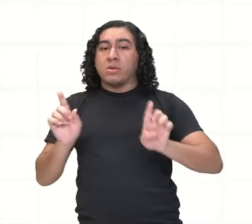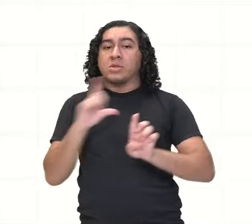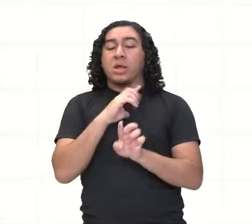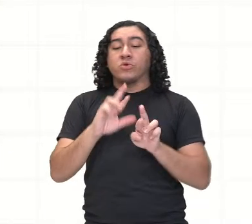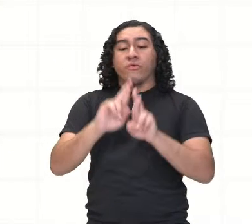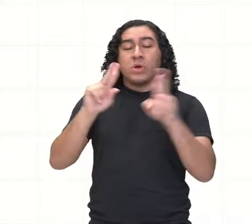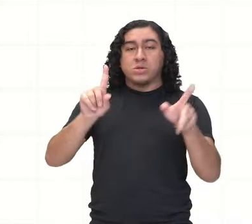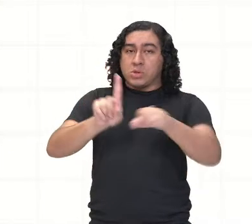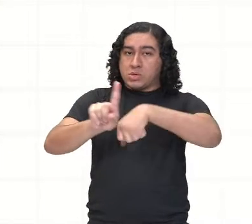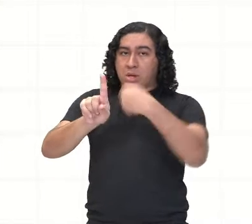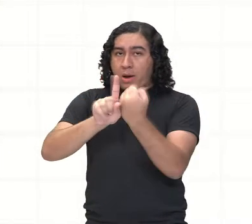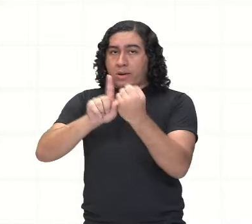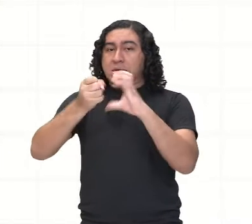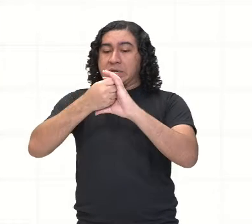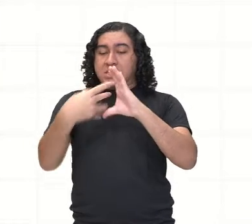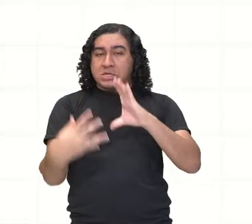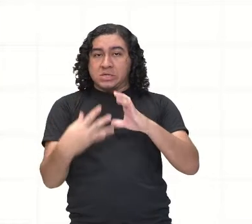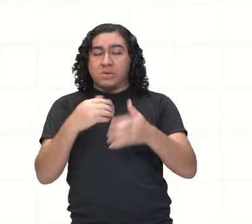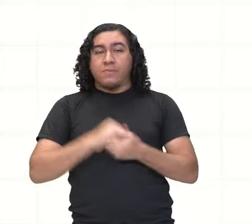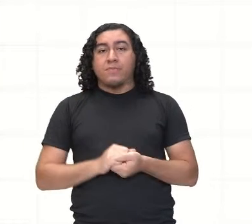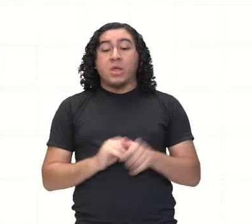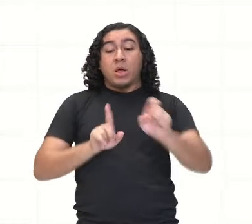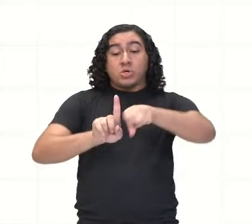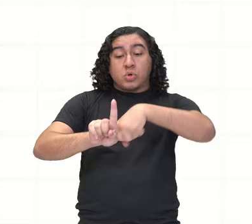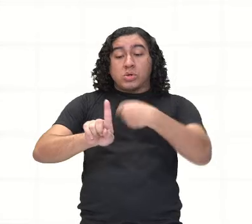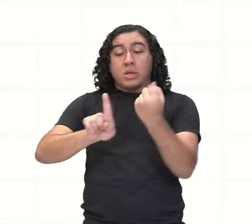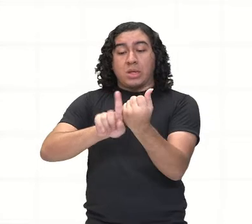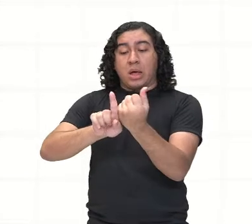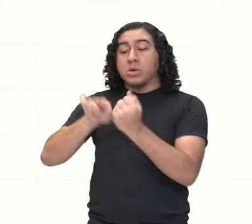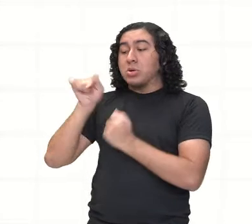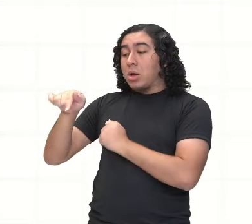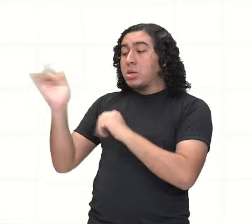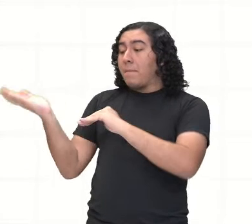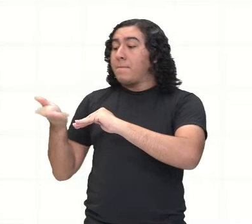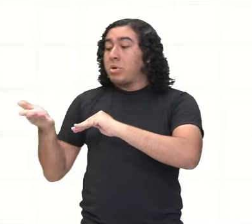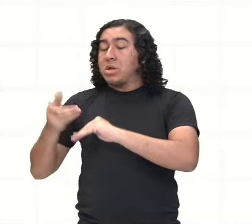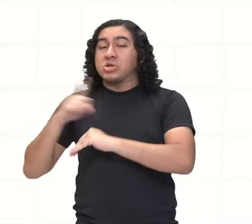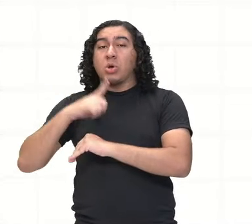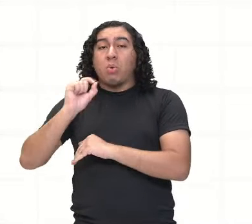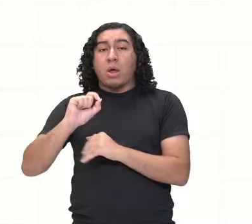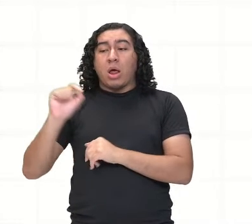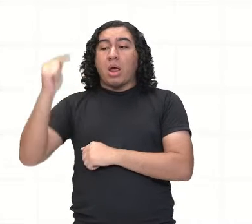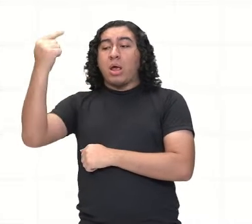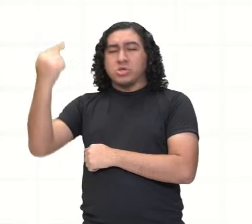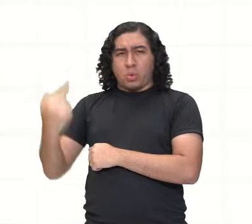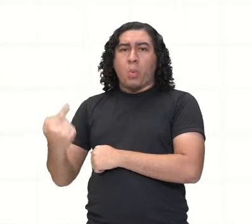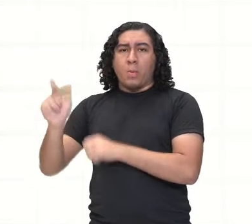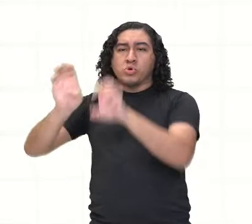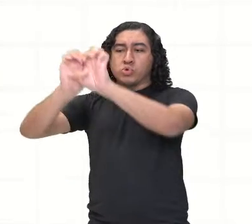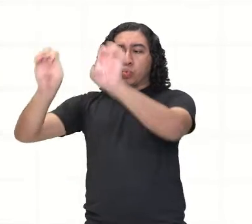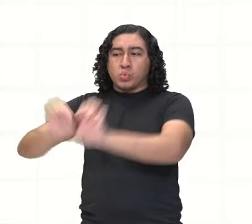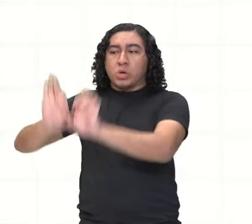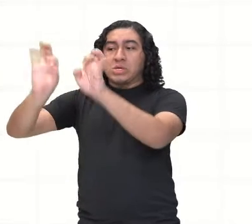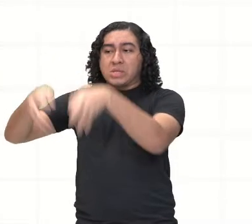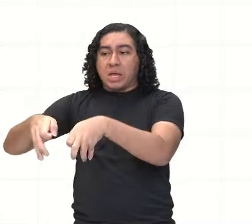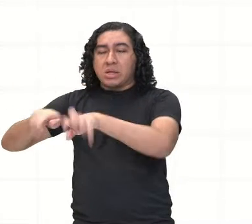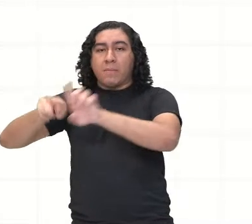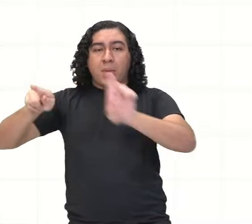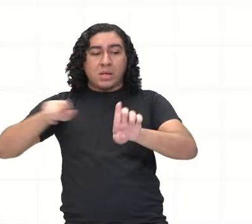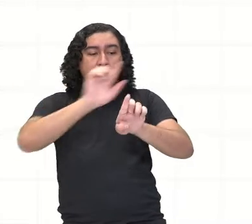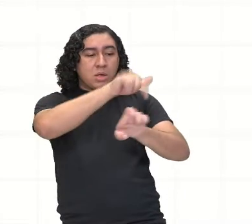diferenças sociais, né? A sociedade moderna ela estava configurada de uma maneira, enquanto as sociedades,